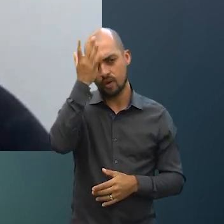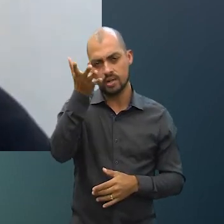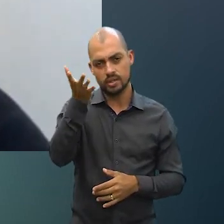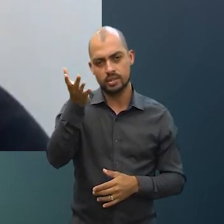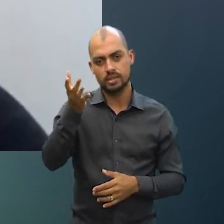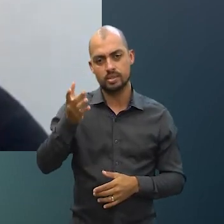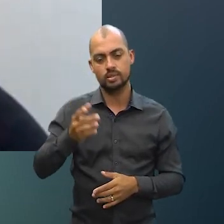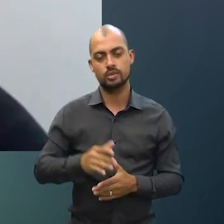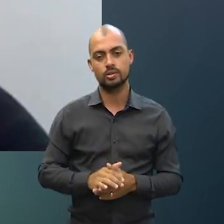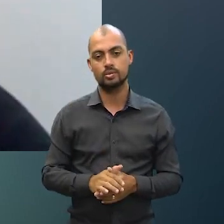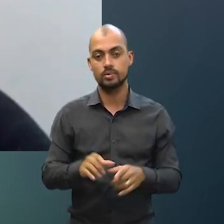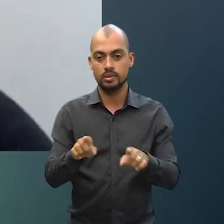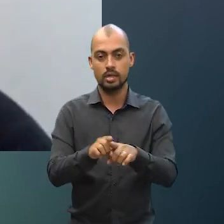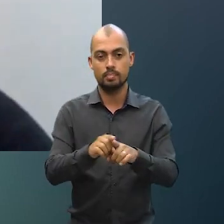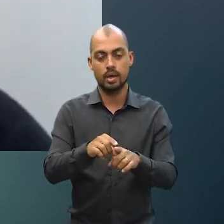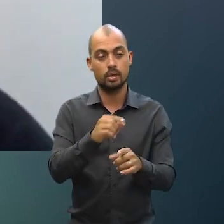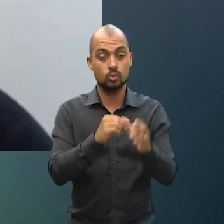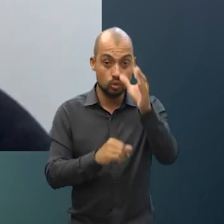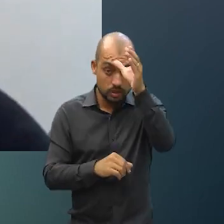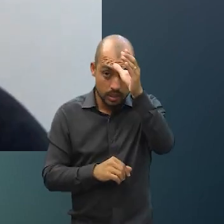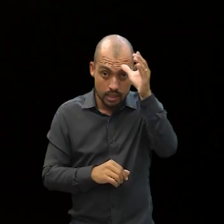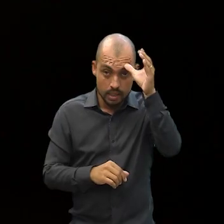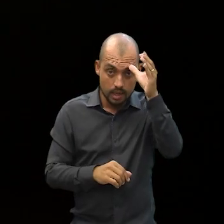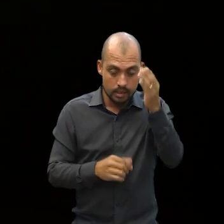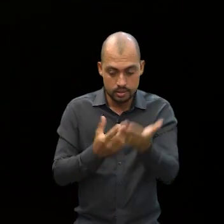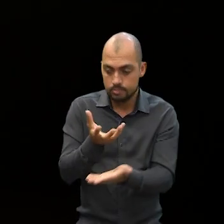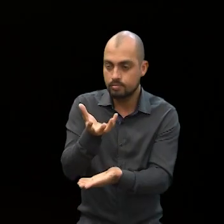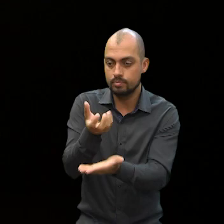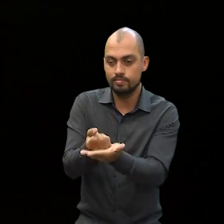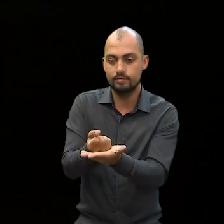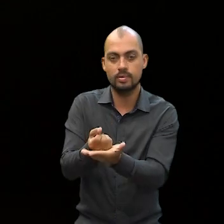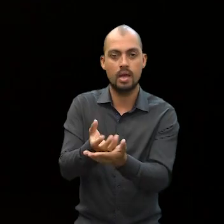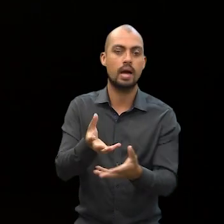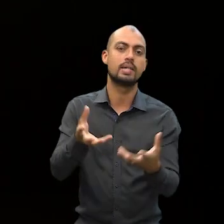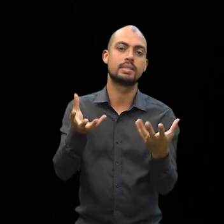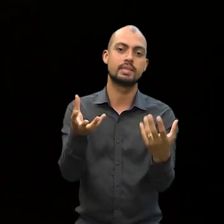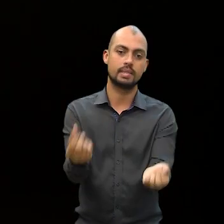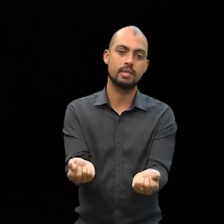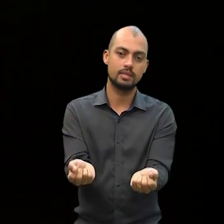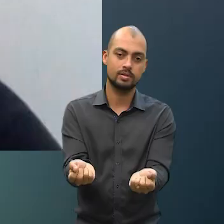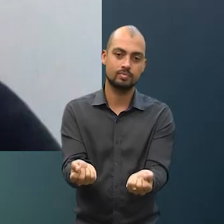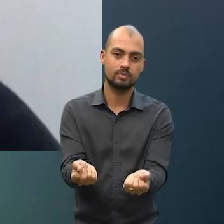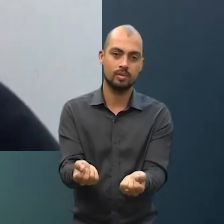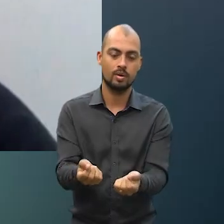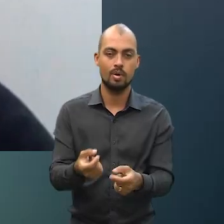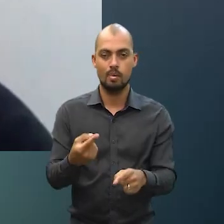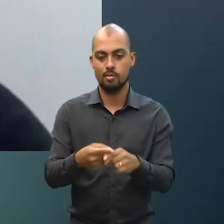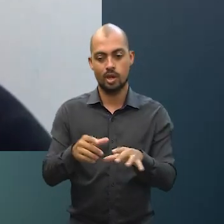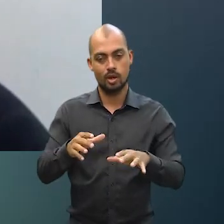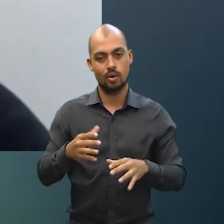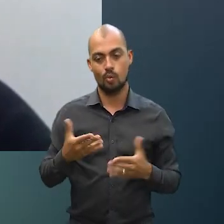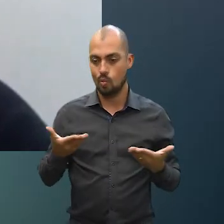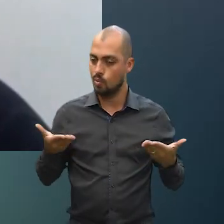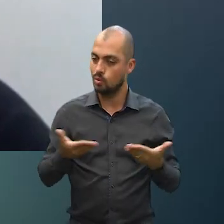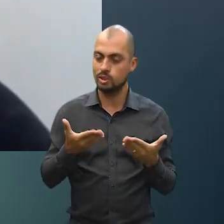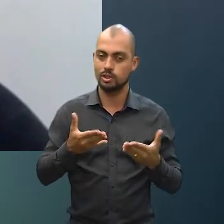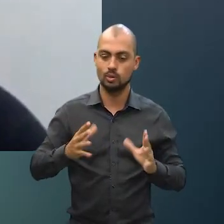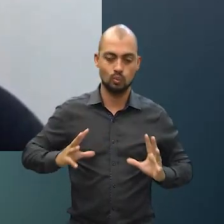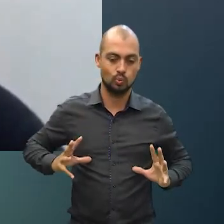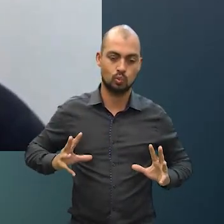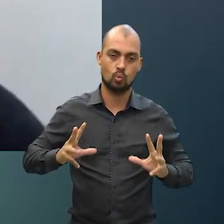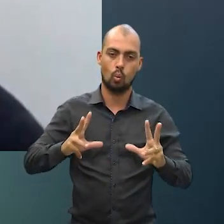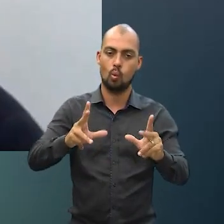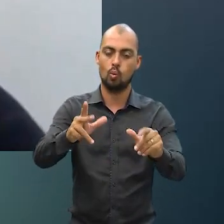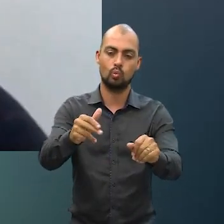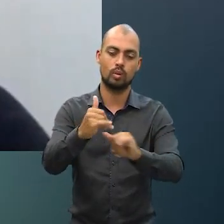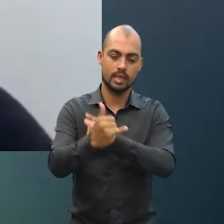muito, inclusive, o entendimento dos clientes, a aceitação dos clientes, porque hoje é tudo feito pelo aplicativo, né? Praticamente,